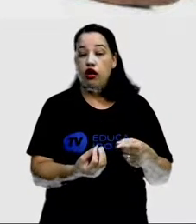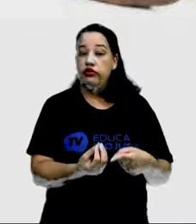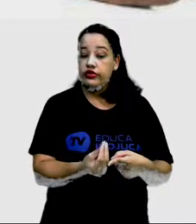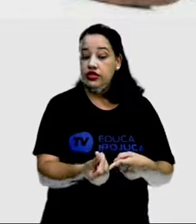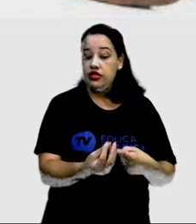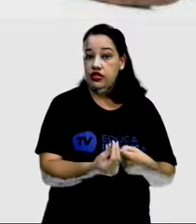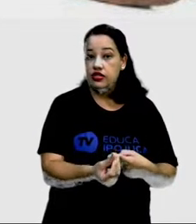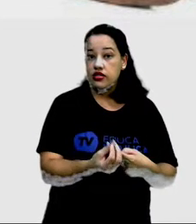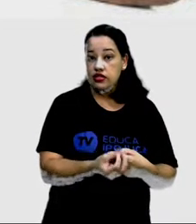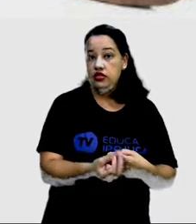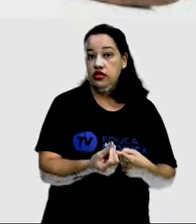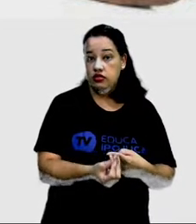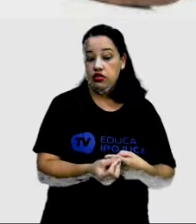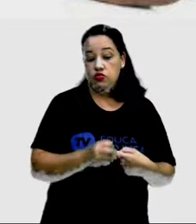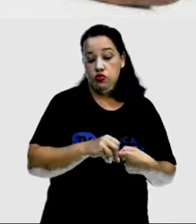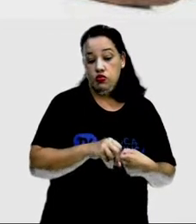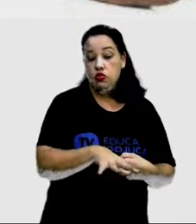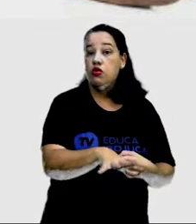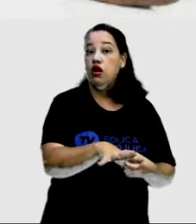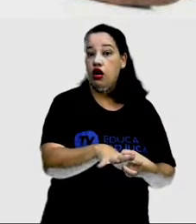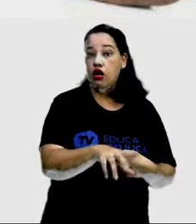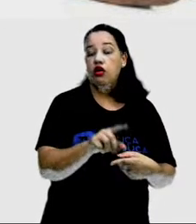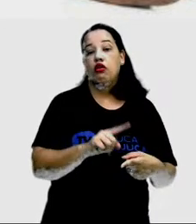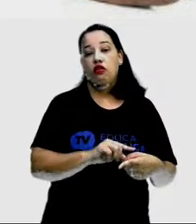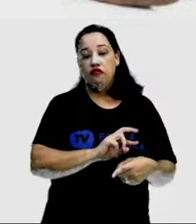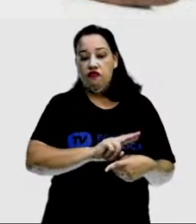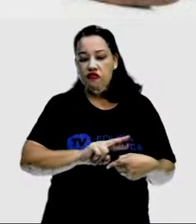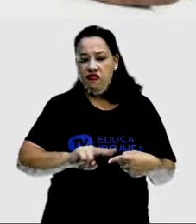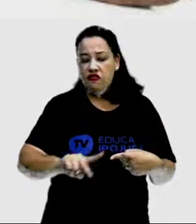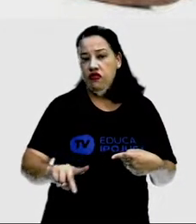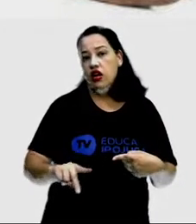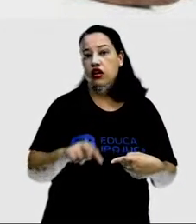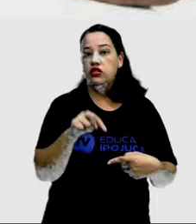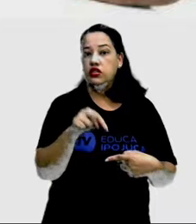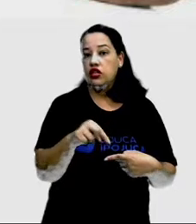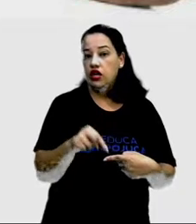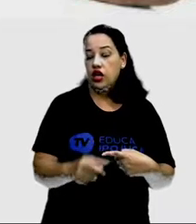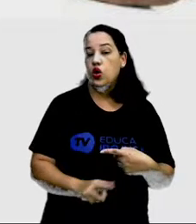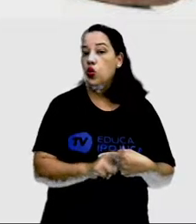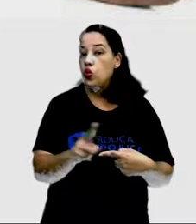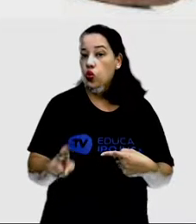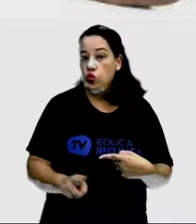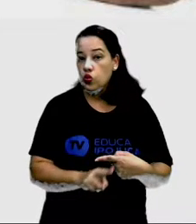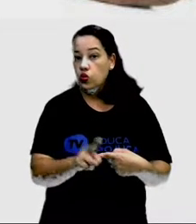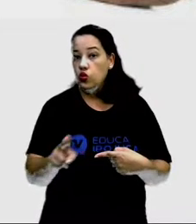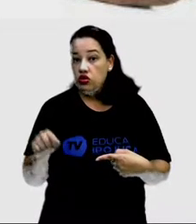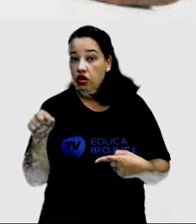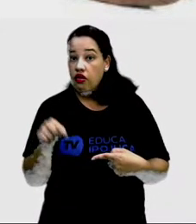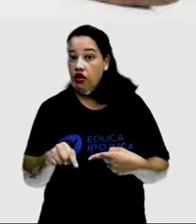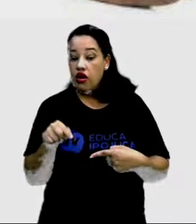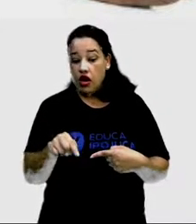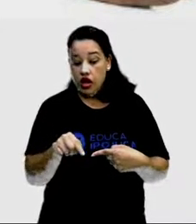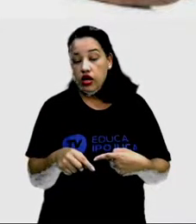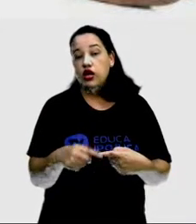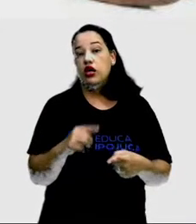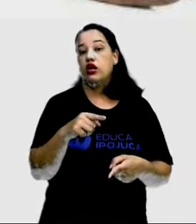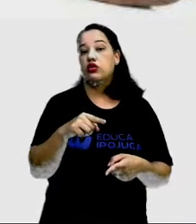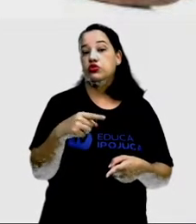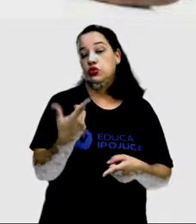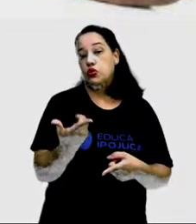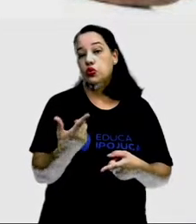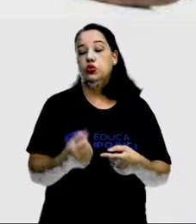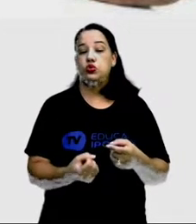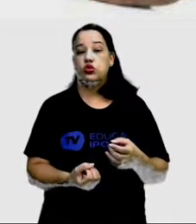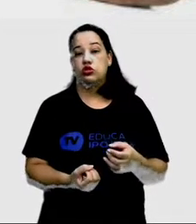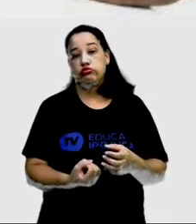outros nutrientes. Esses nutrientes são então utilizados pelos micro-organismos produtores, como as